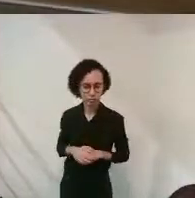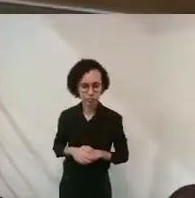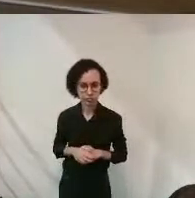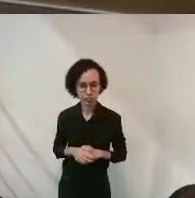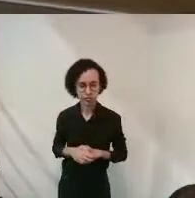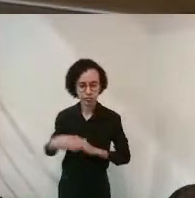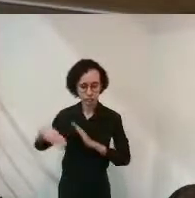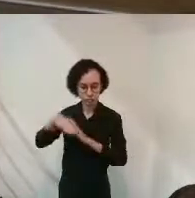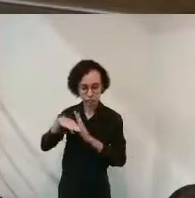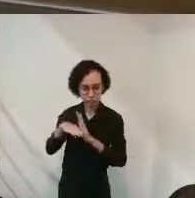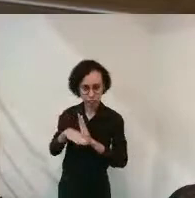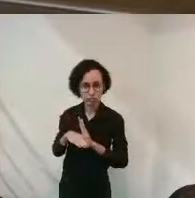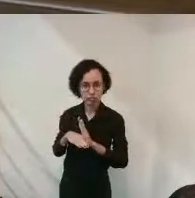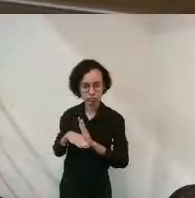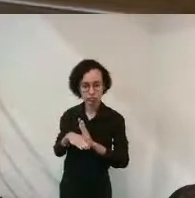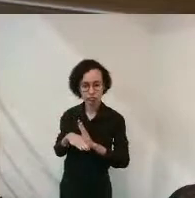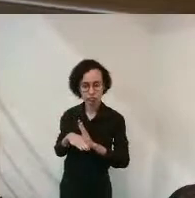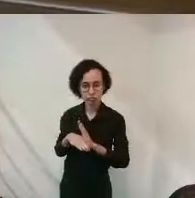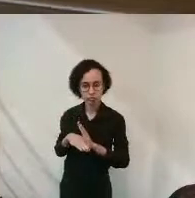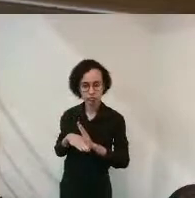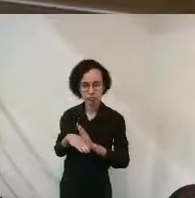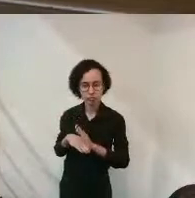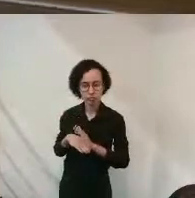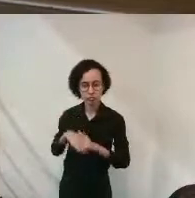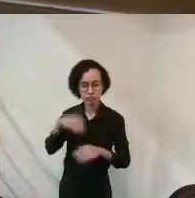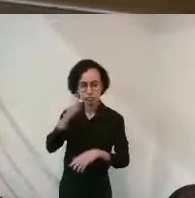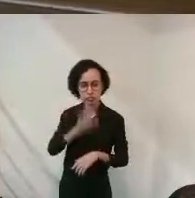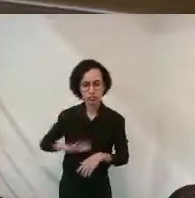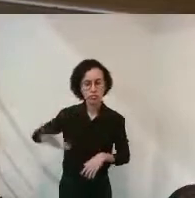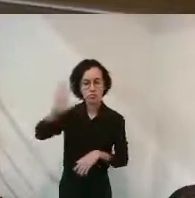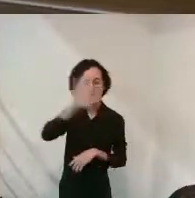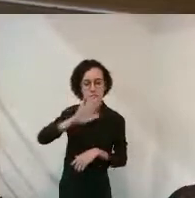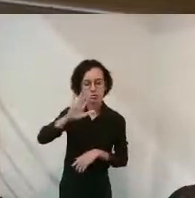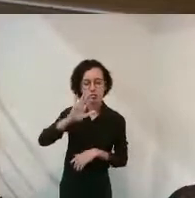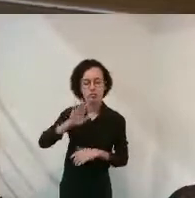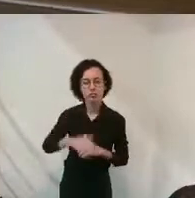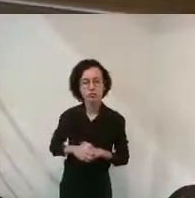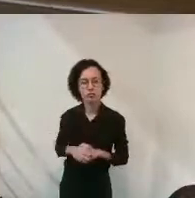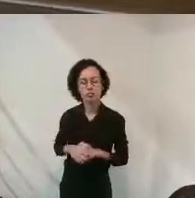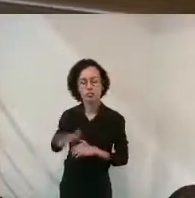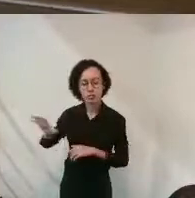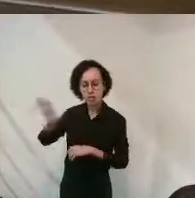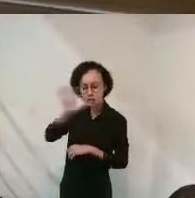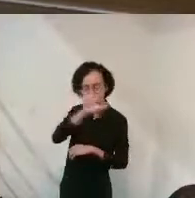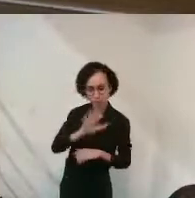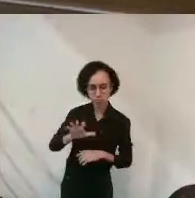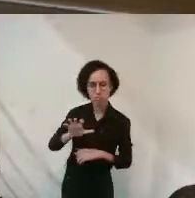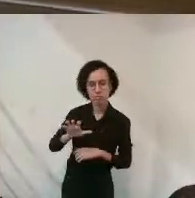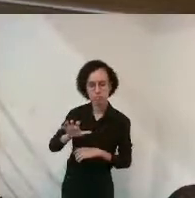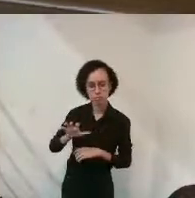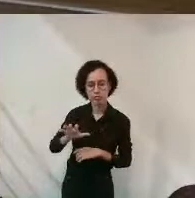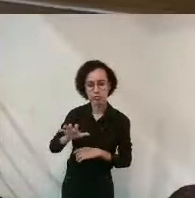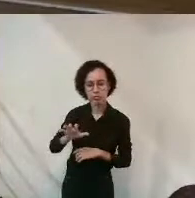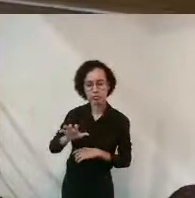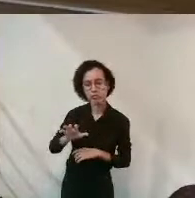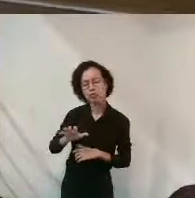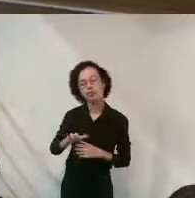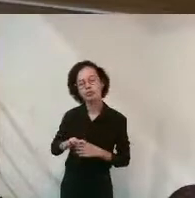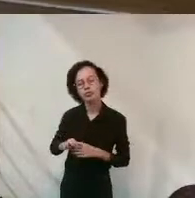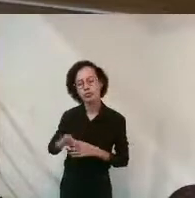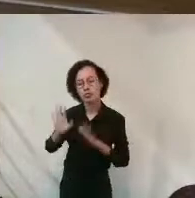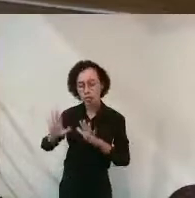no plano, na efetivação desse plano nacional, passando pela regionalização, mas sem desconsiderar as